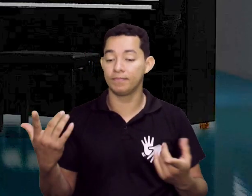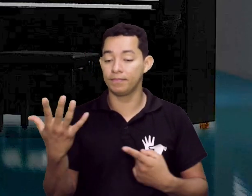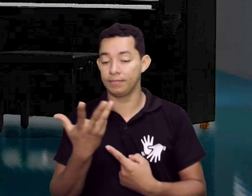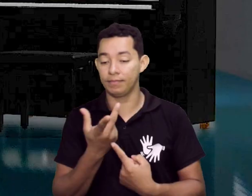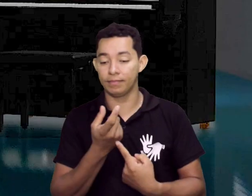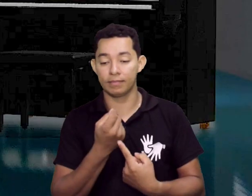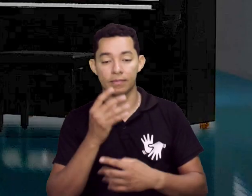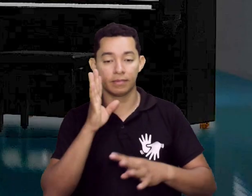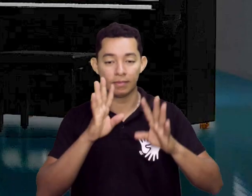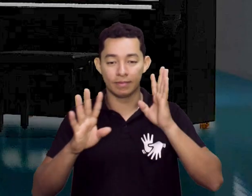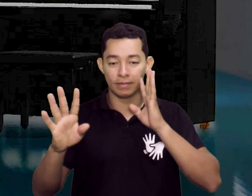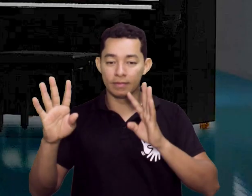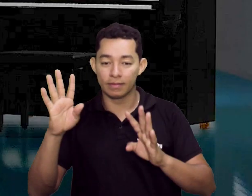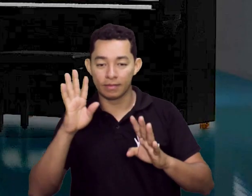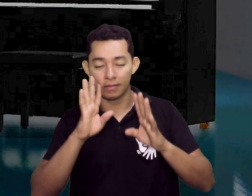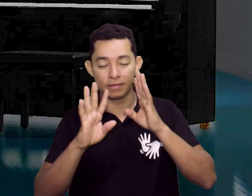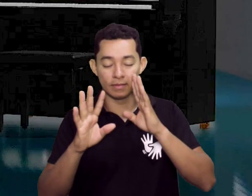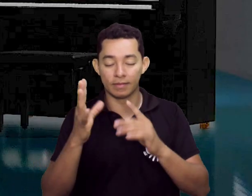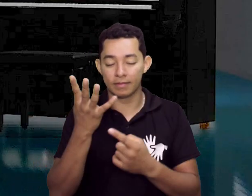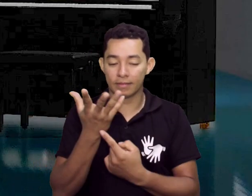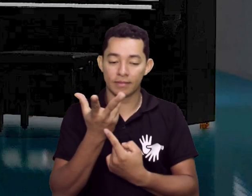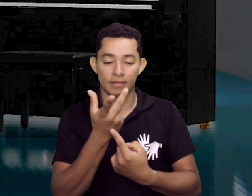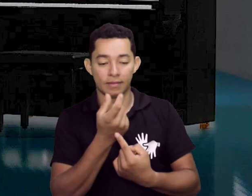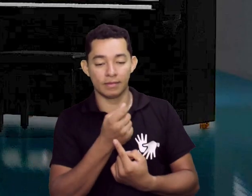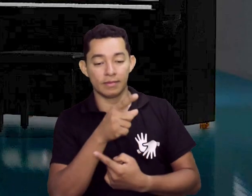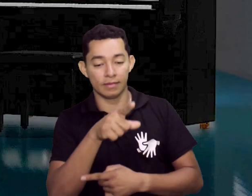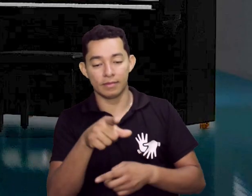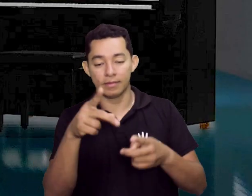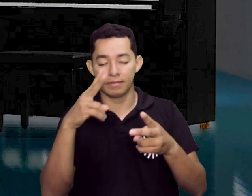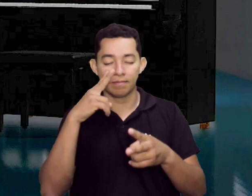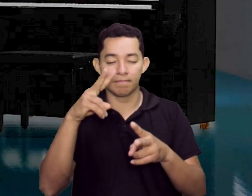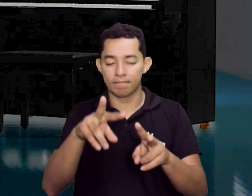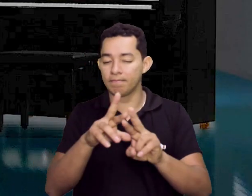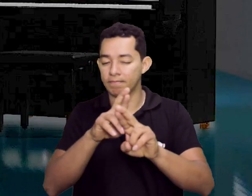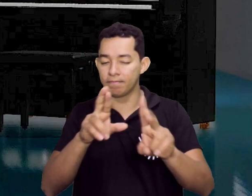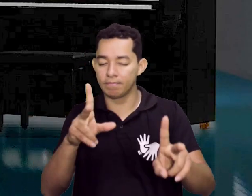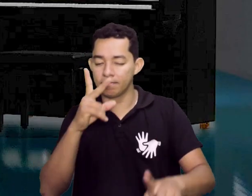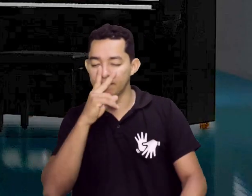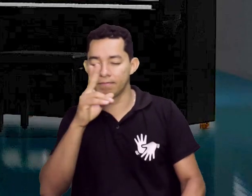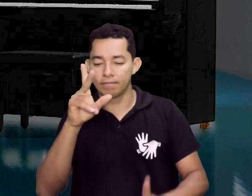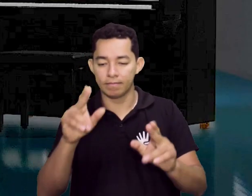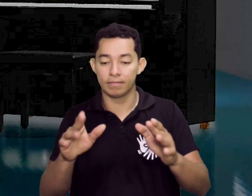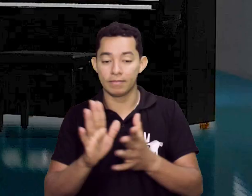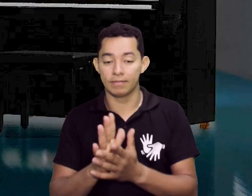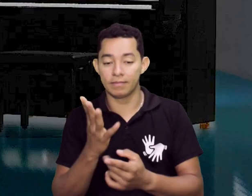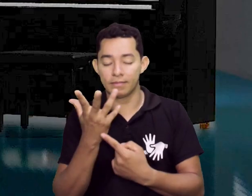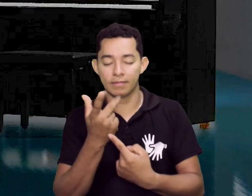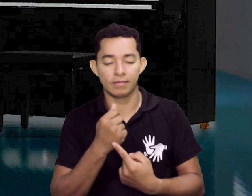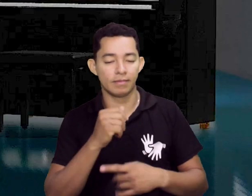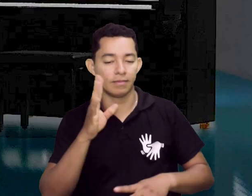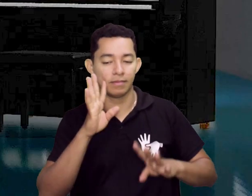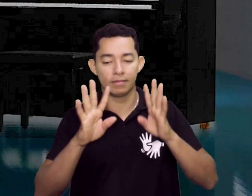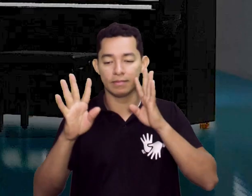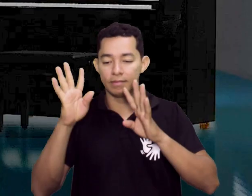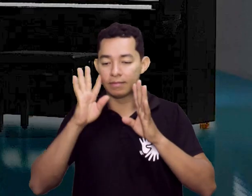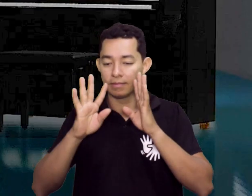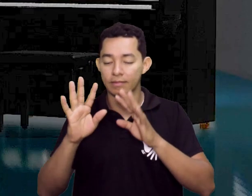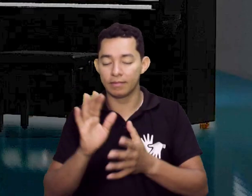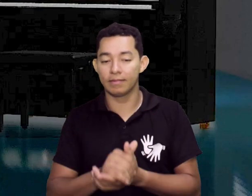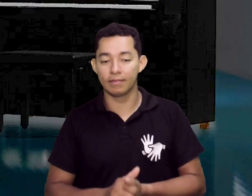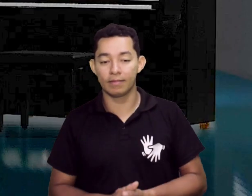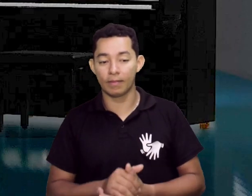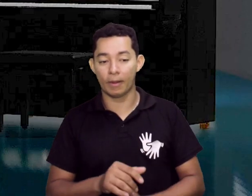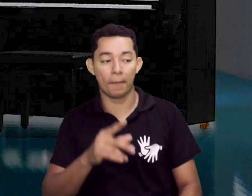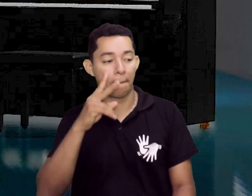Arte é tão legal, arte é tão legal. Você vê diferente do que parece igual. Arte é tão